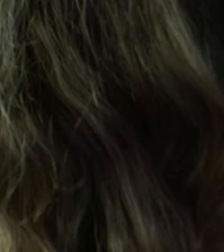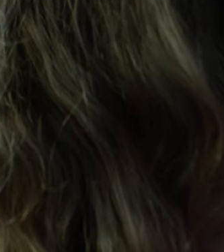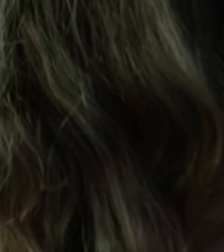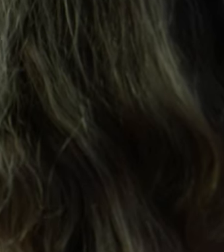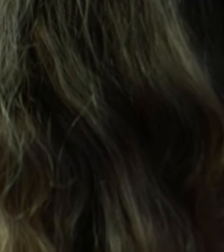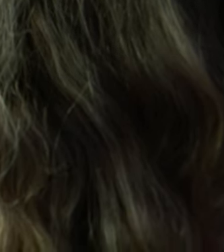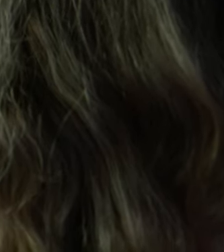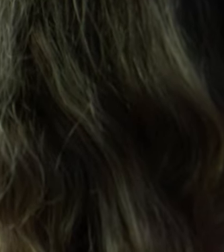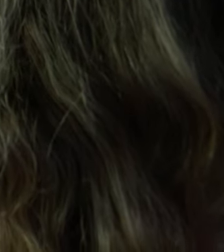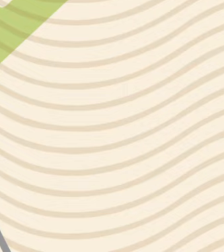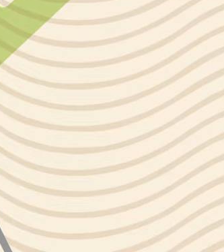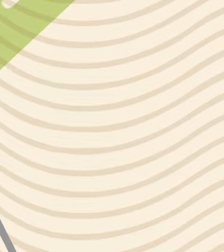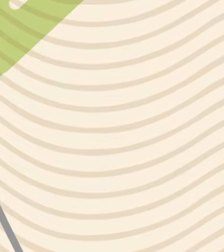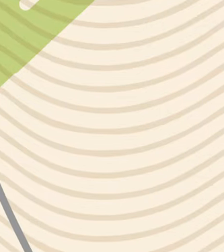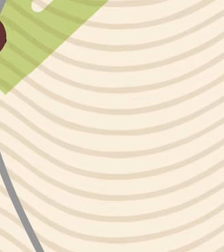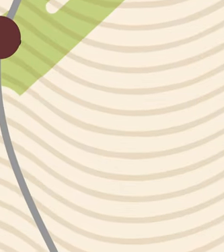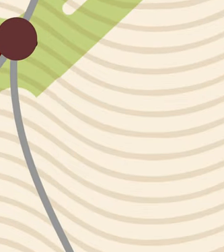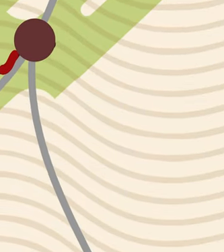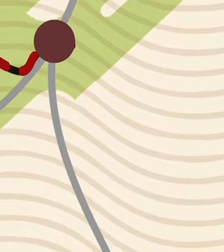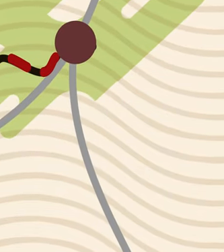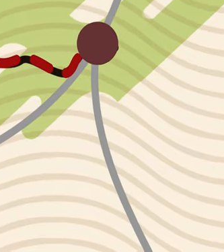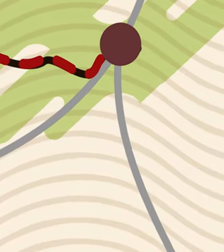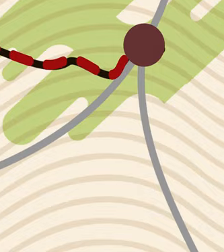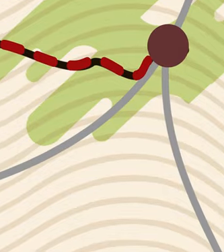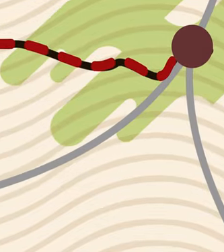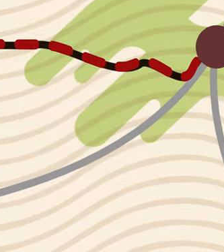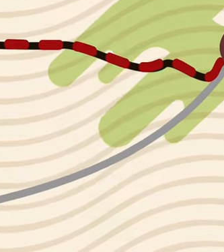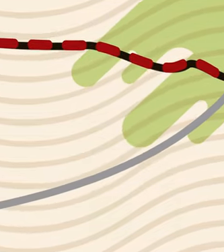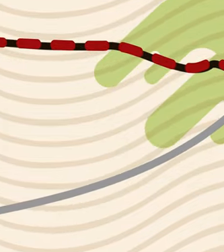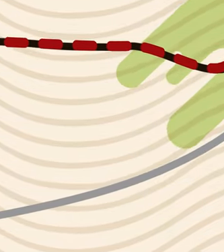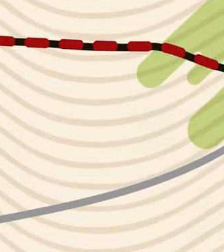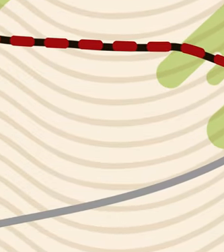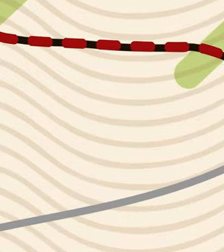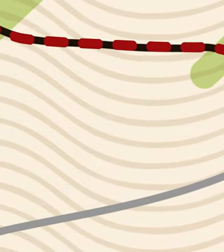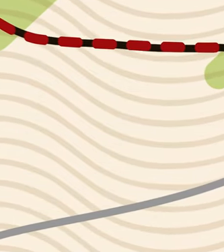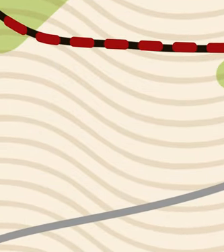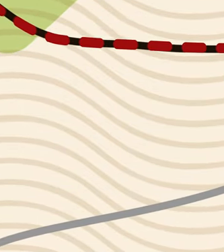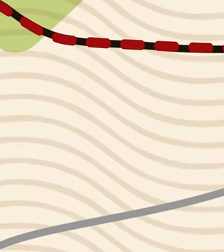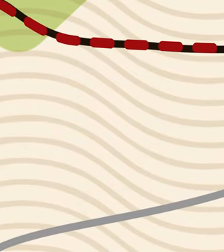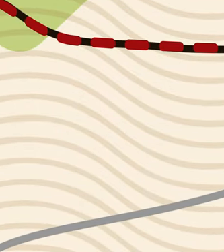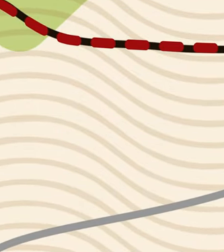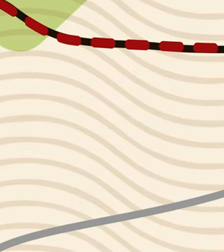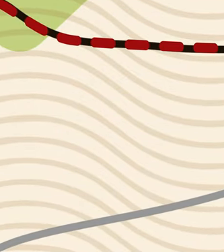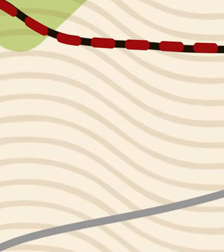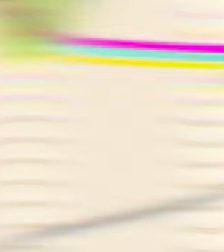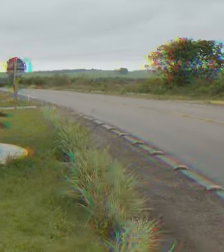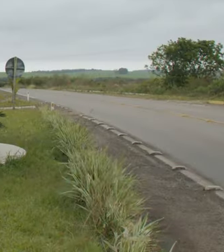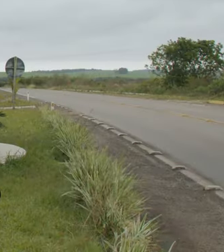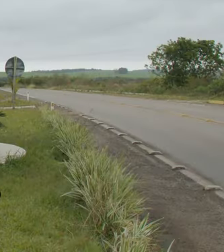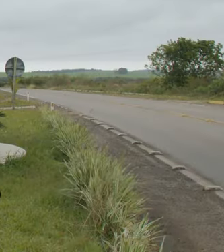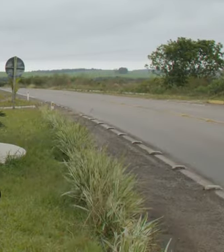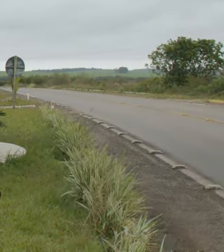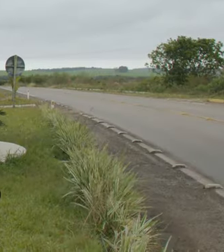animação de um mapa com trajeto sendo tracejado de Santa Maria até mata Manu Fala para câmera ao lado de uma réplica de um dinossauro e um